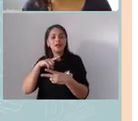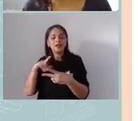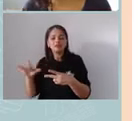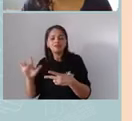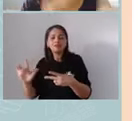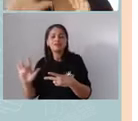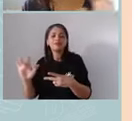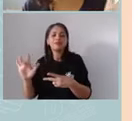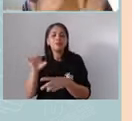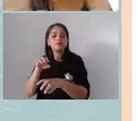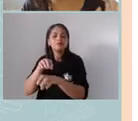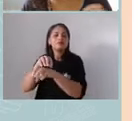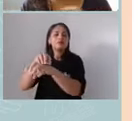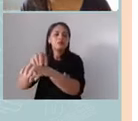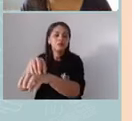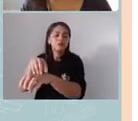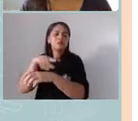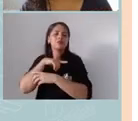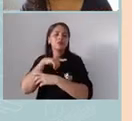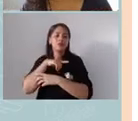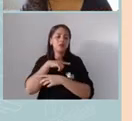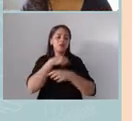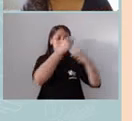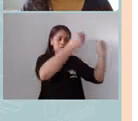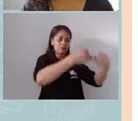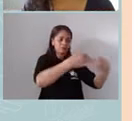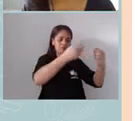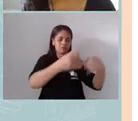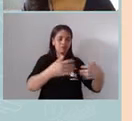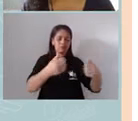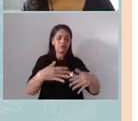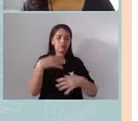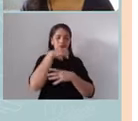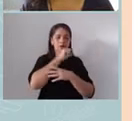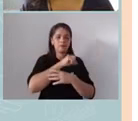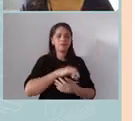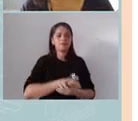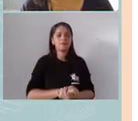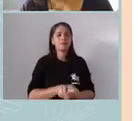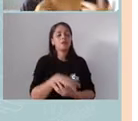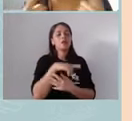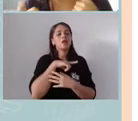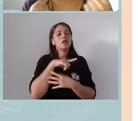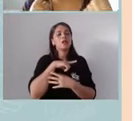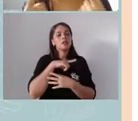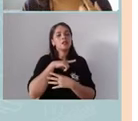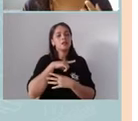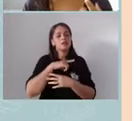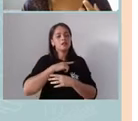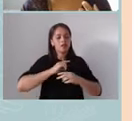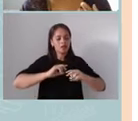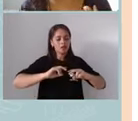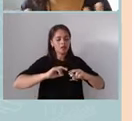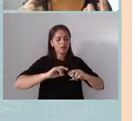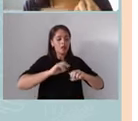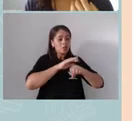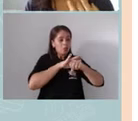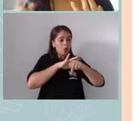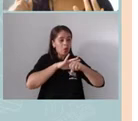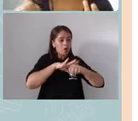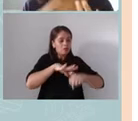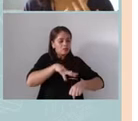importante, certo? Mas aí eu vou citar rapidamente algumas outras, Então, a gente tem as doenças de transmissão por via respiratória,